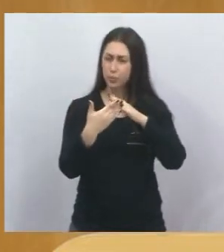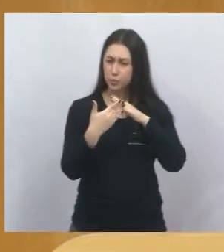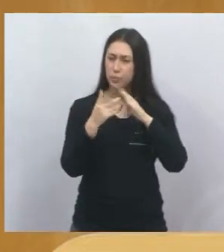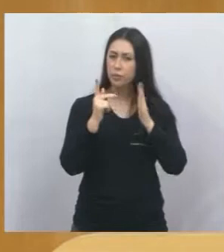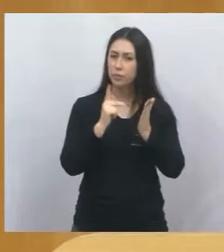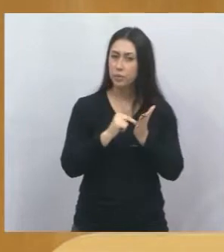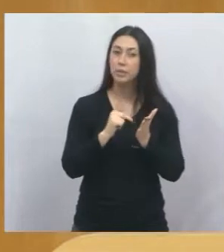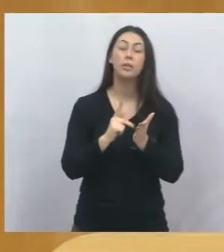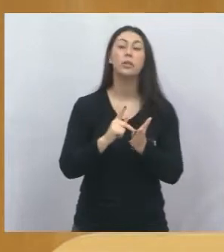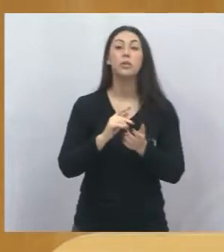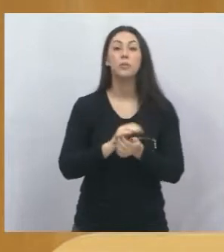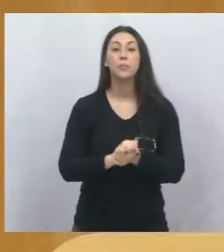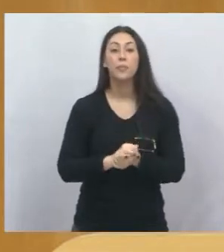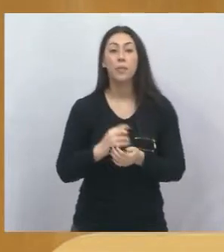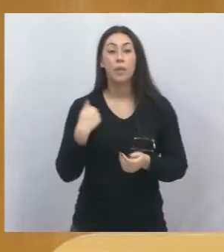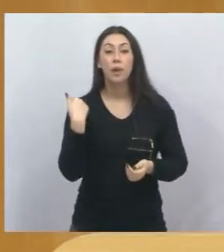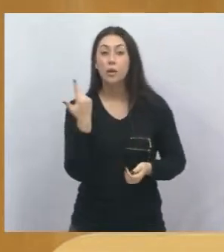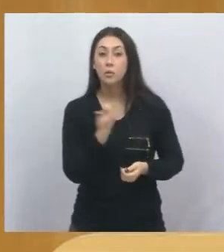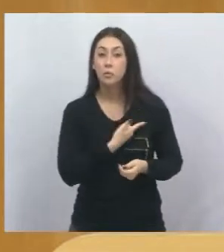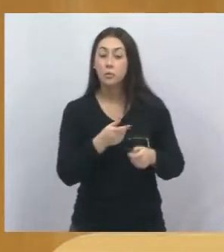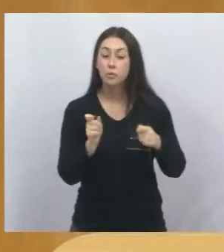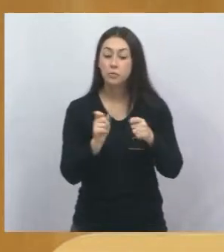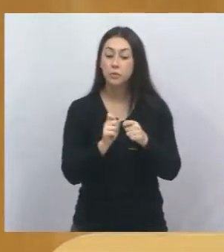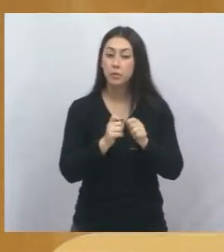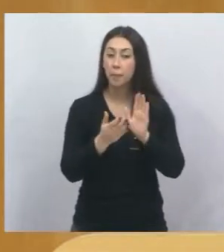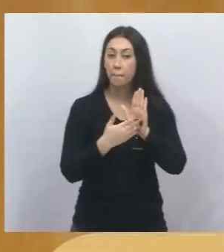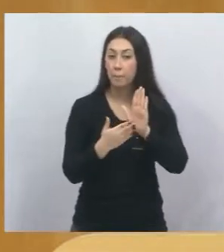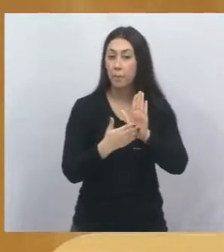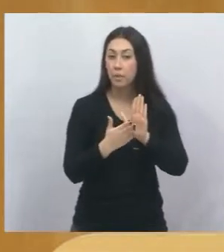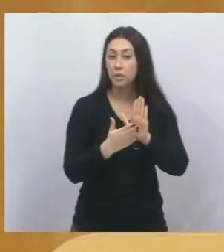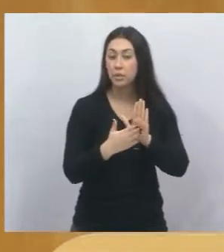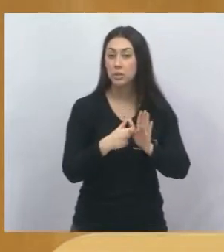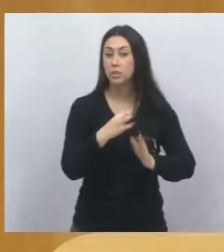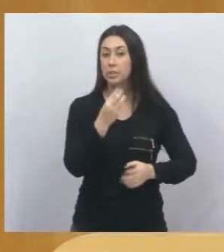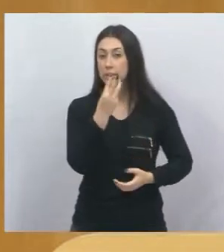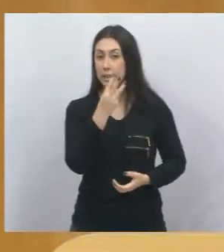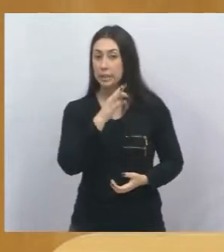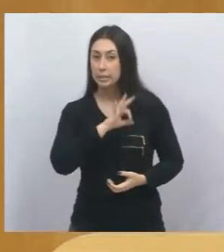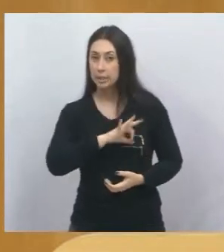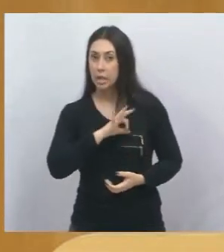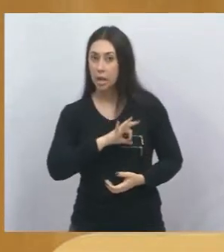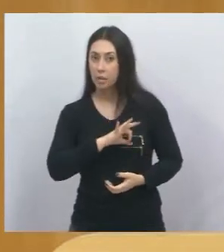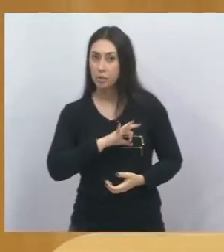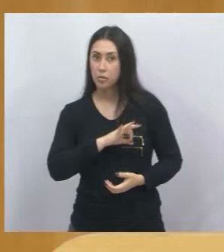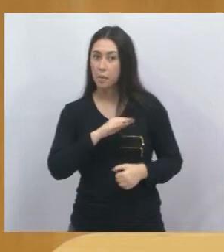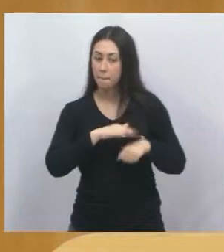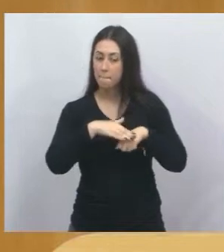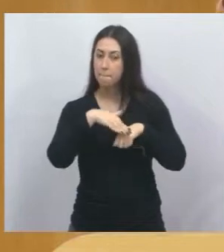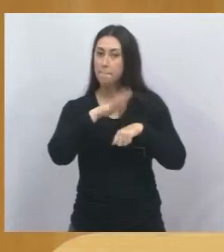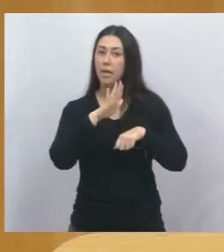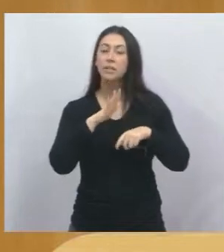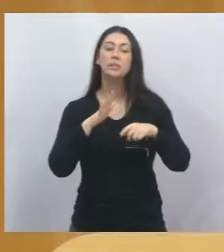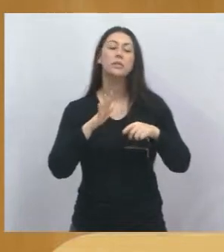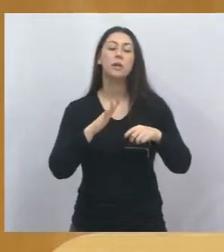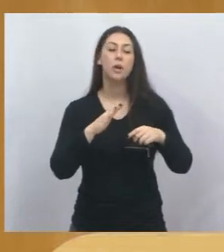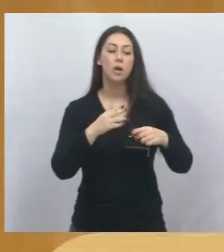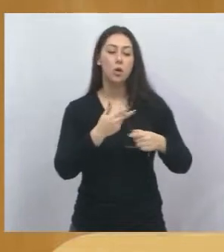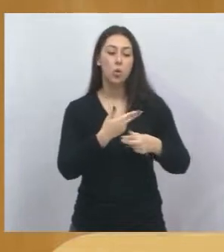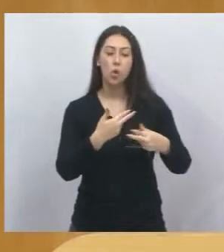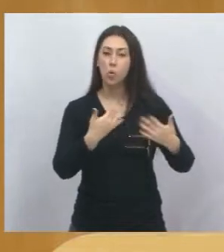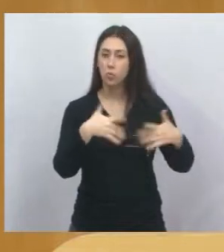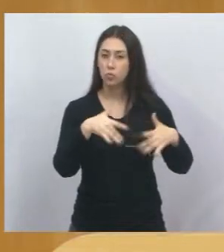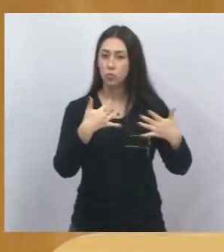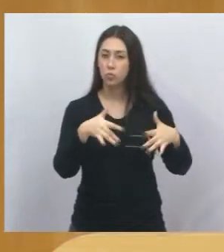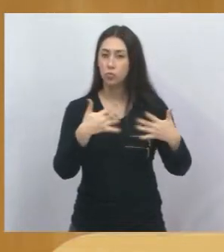decisão, nós fizemos a proposta de 3 salários, onde o sindicato até, por